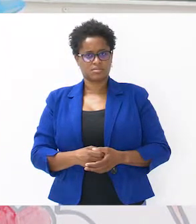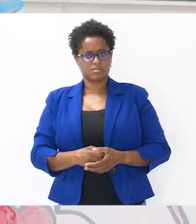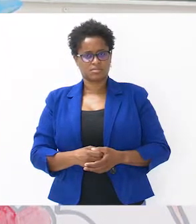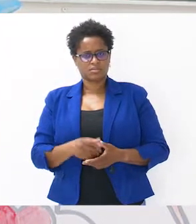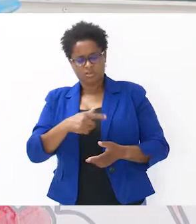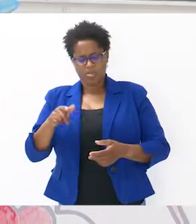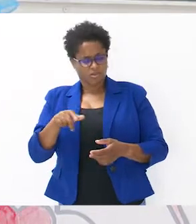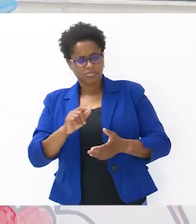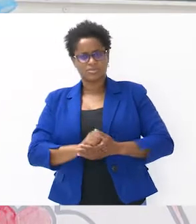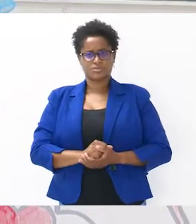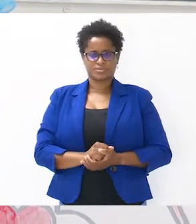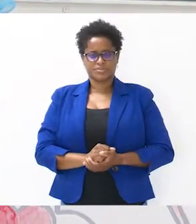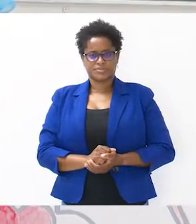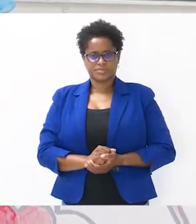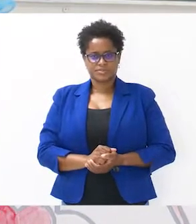Vamos.